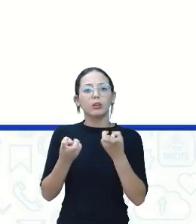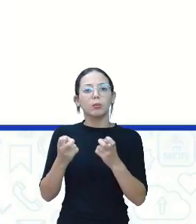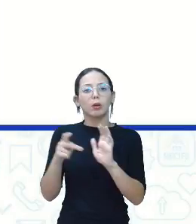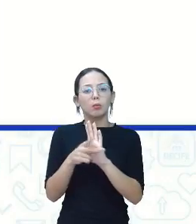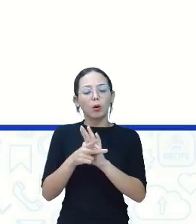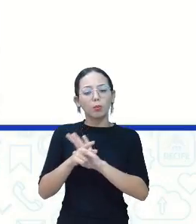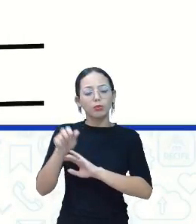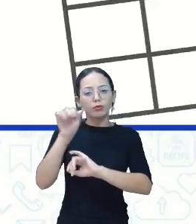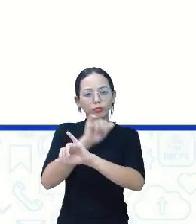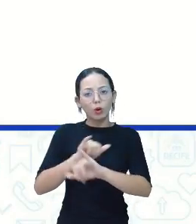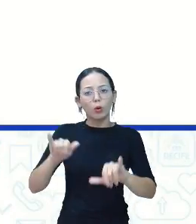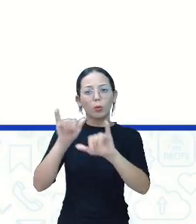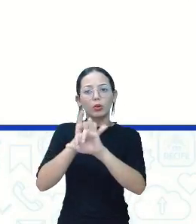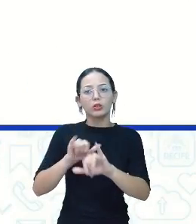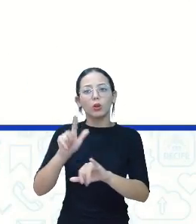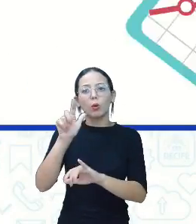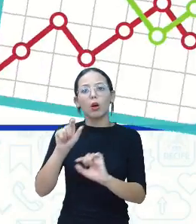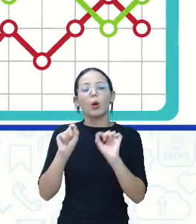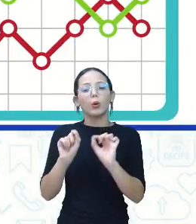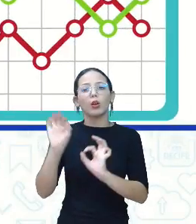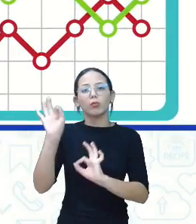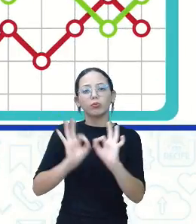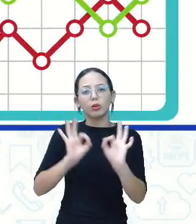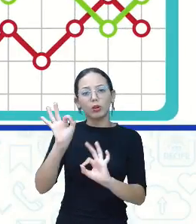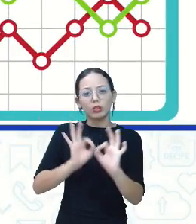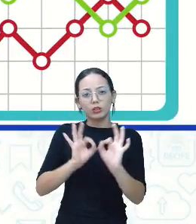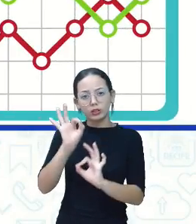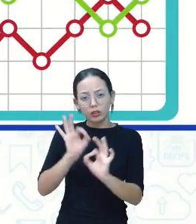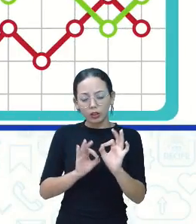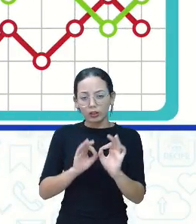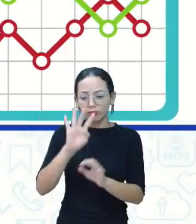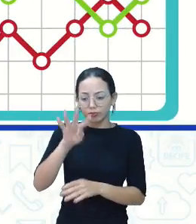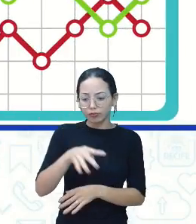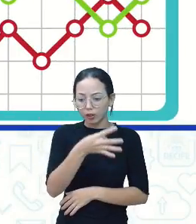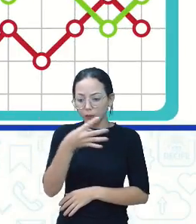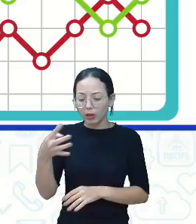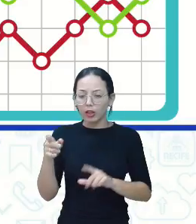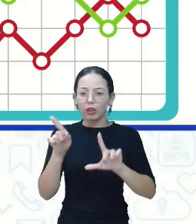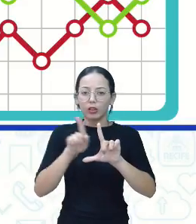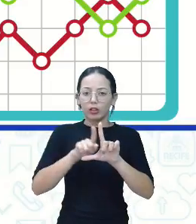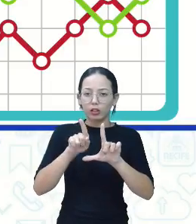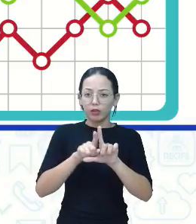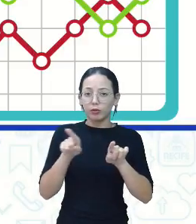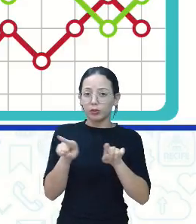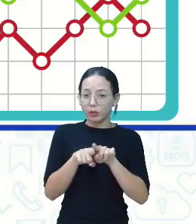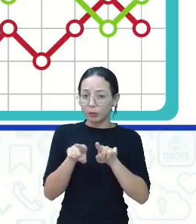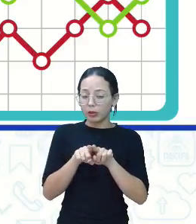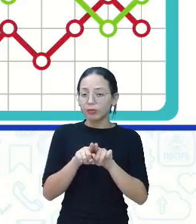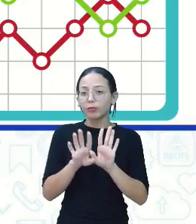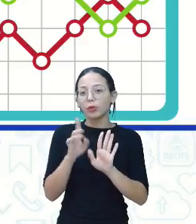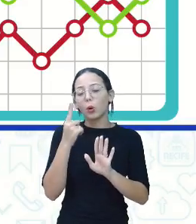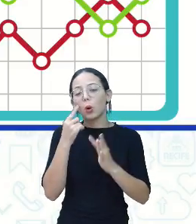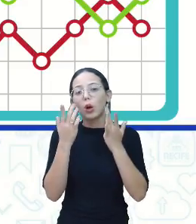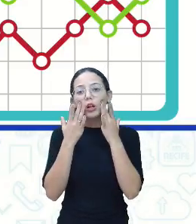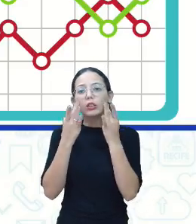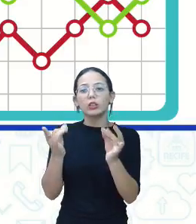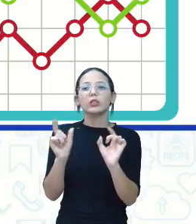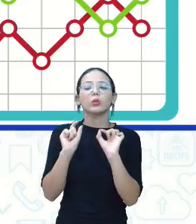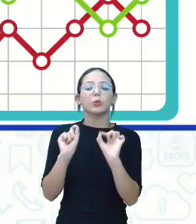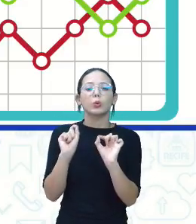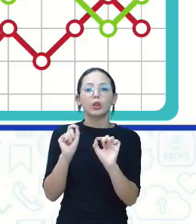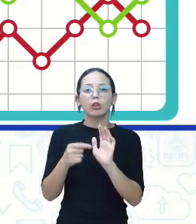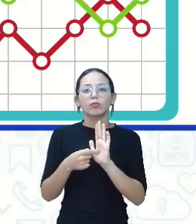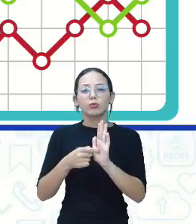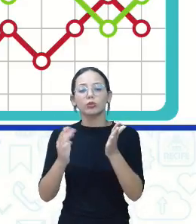essas informações elas são organizadas em tabelas e gráficos, tá certo? Então eu chamei a atenção aqui